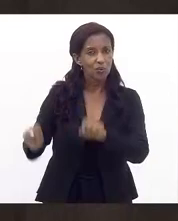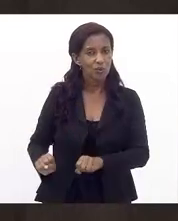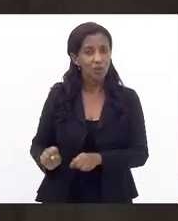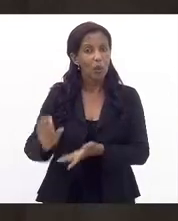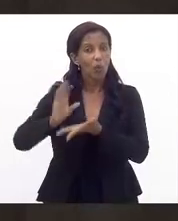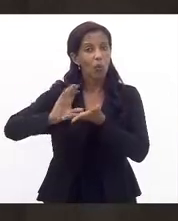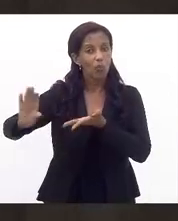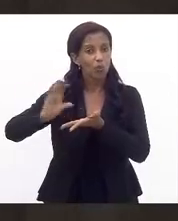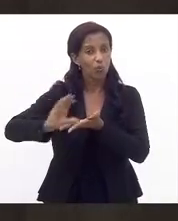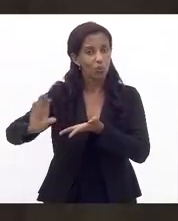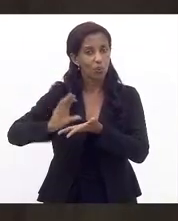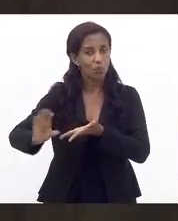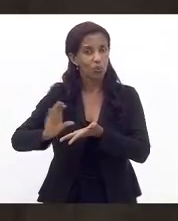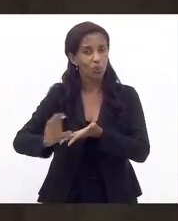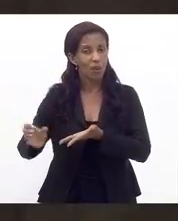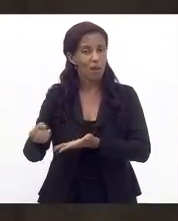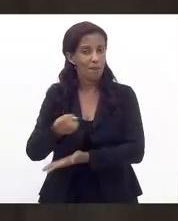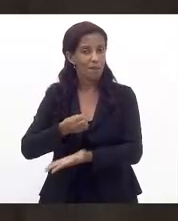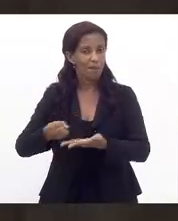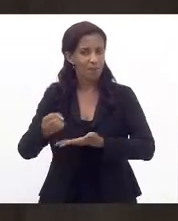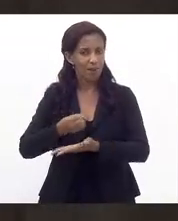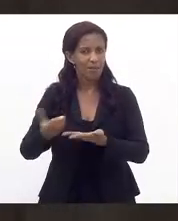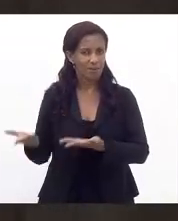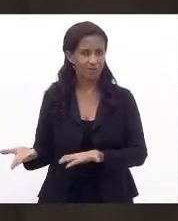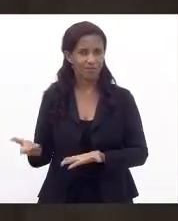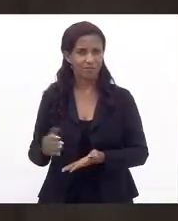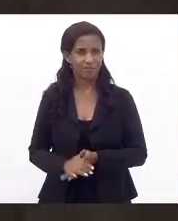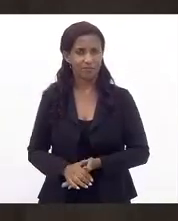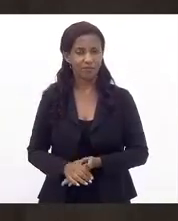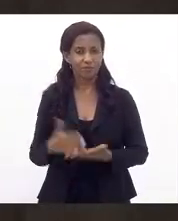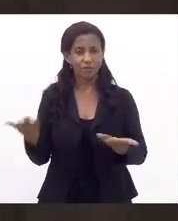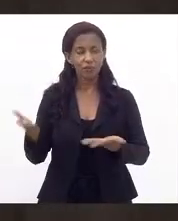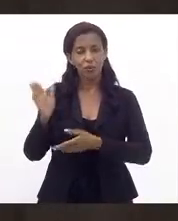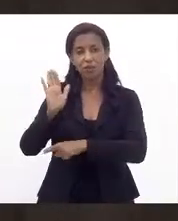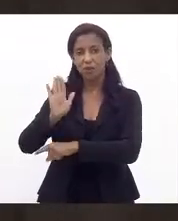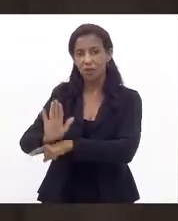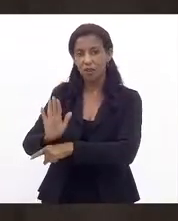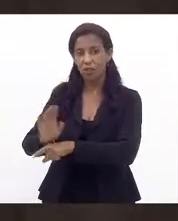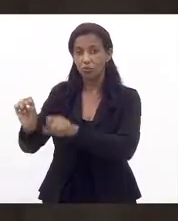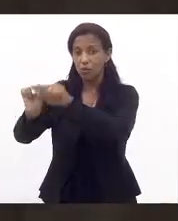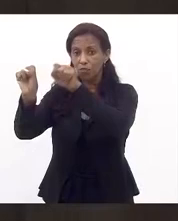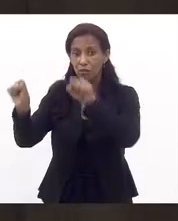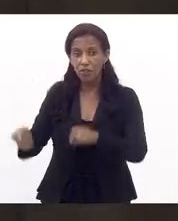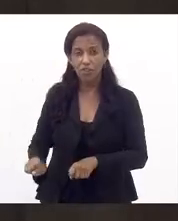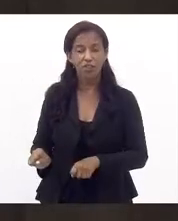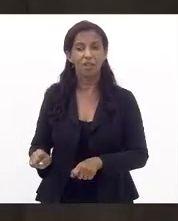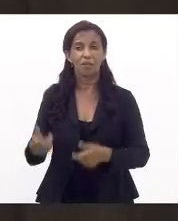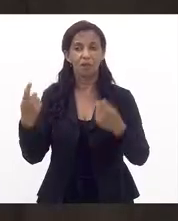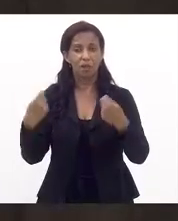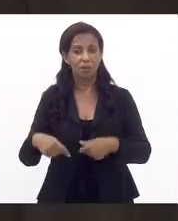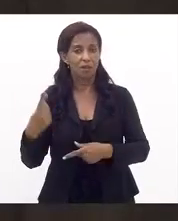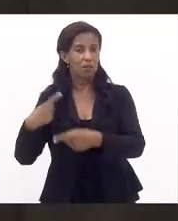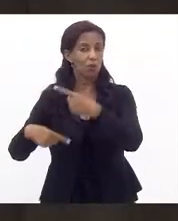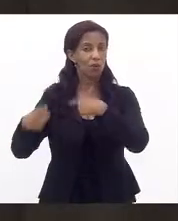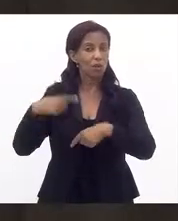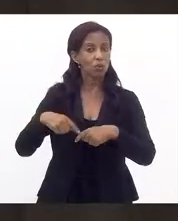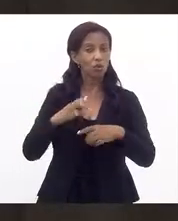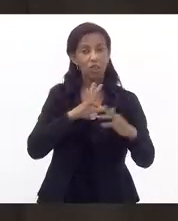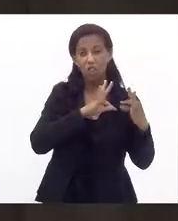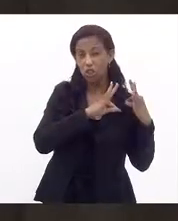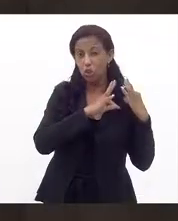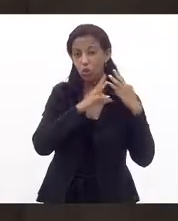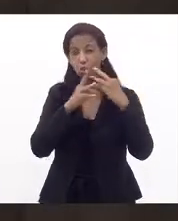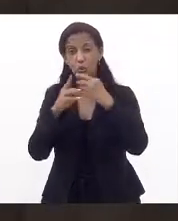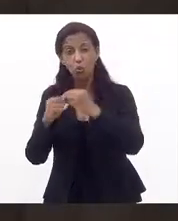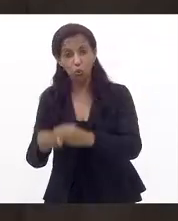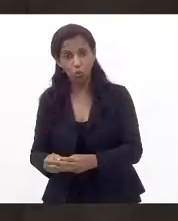caráter contributivo e são princípio basilar então quando ele contribuiu e contribui para o sistema deve ter o retorno do que de todos os